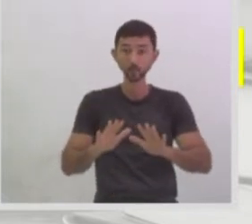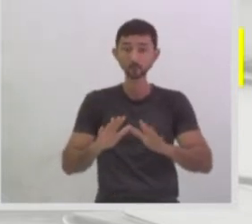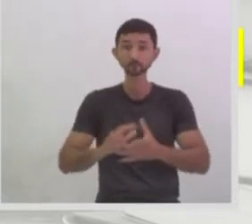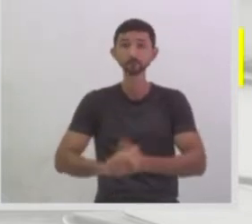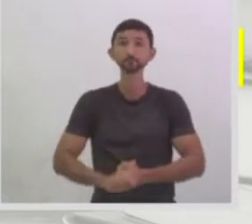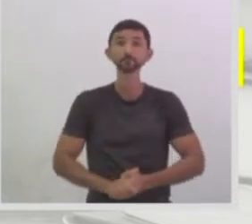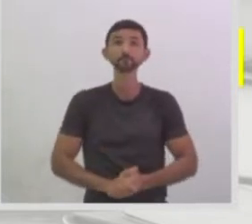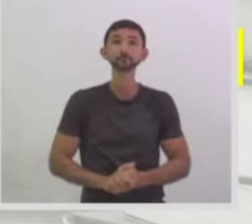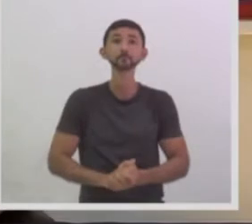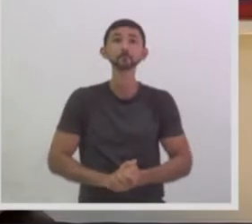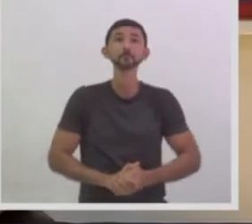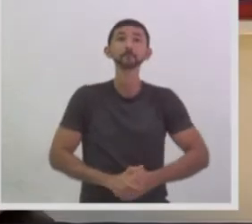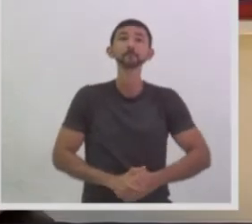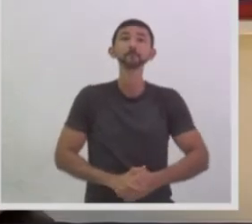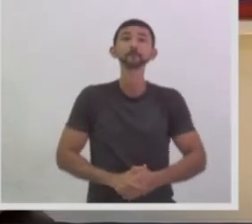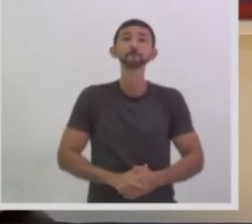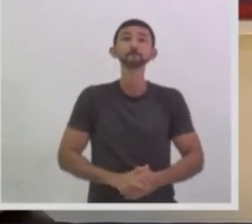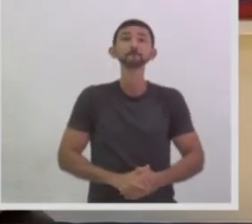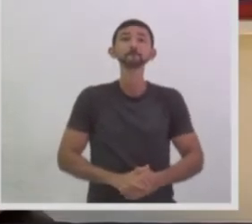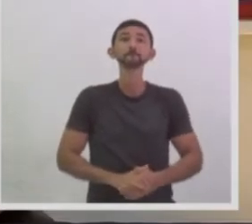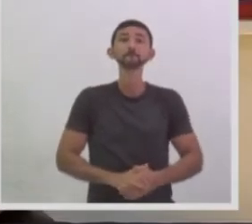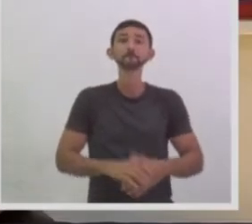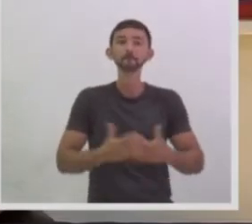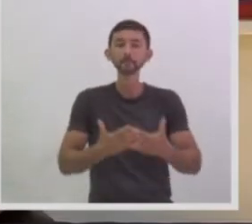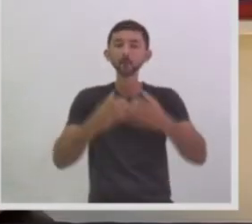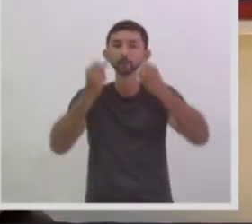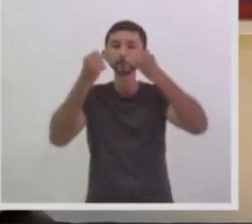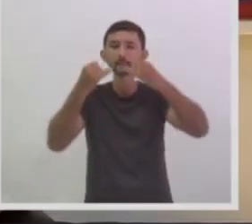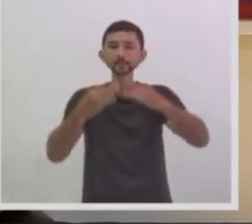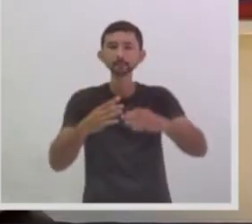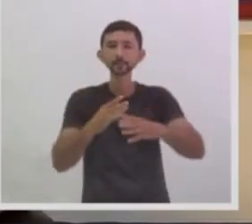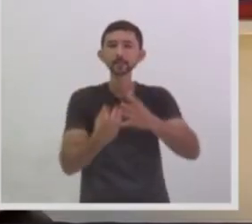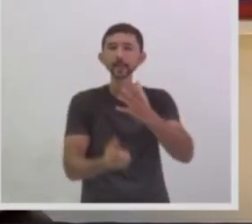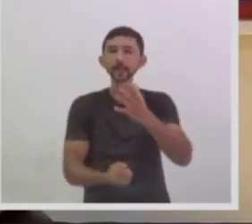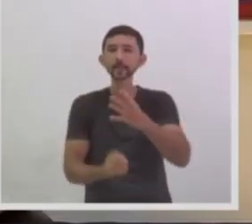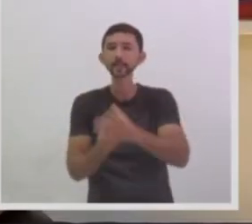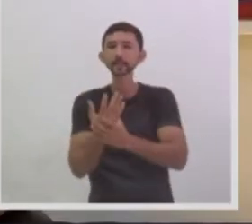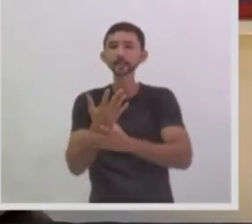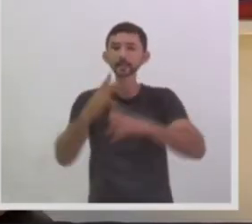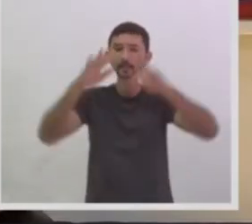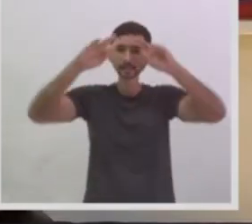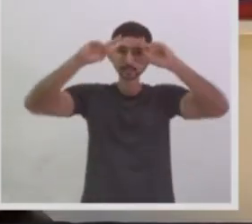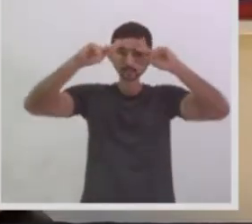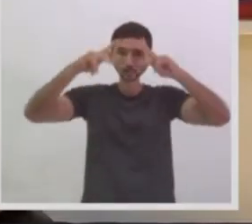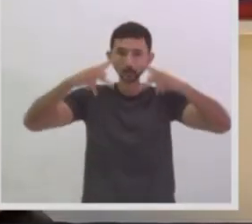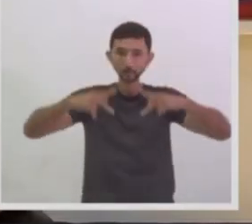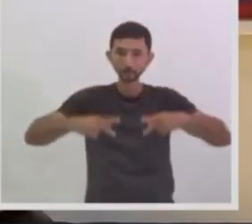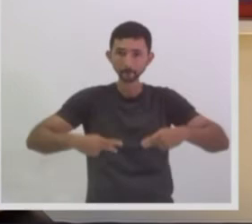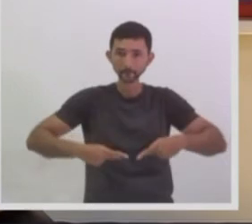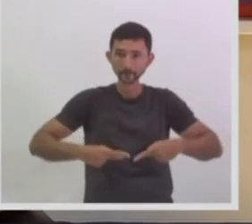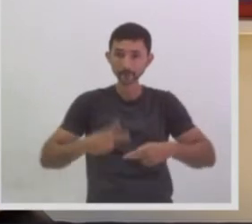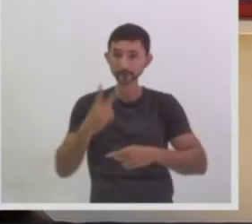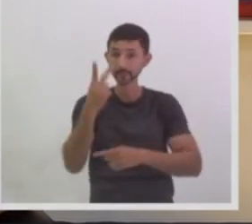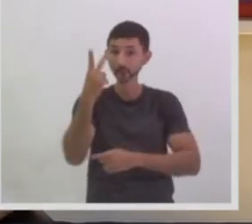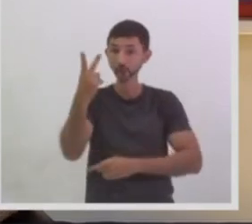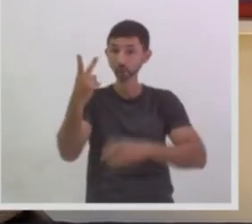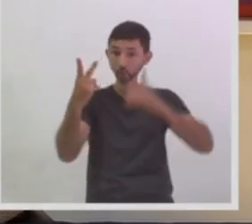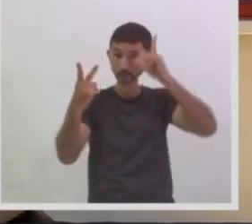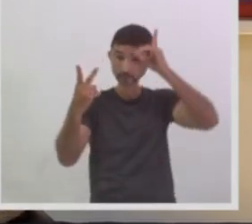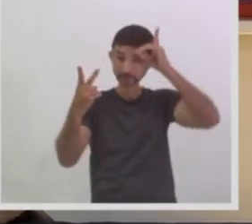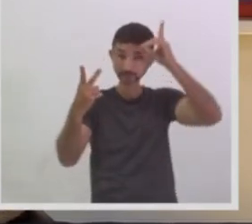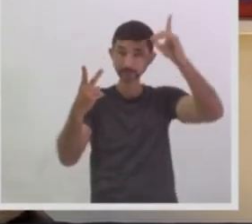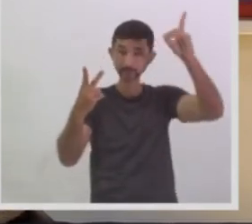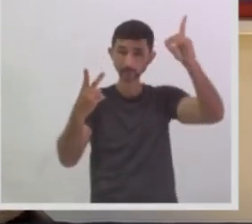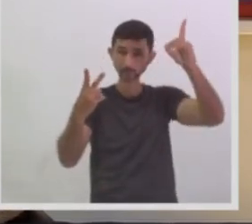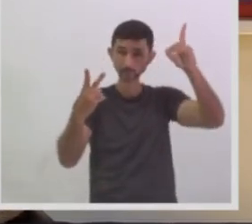tradicional, conforme vocês queiram, ela diz que a origem dos seres humanos foram dois deuses, tá? Izanagi